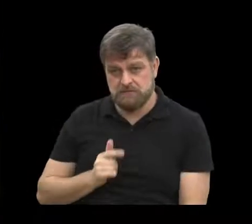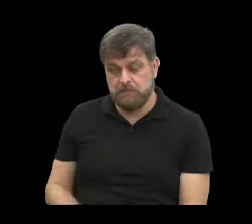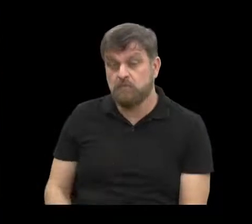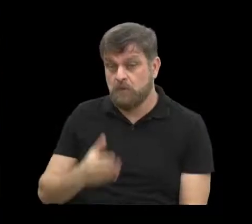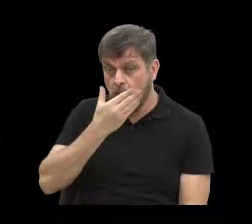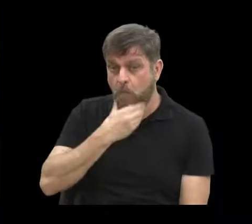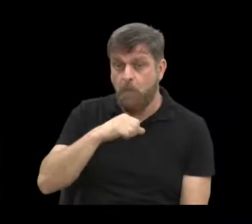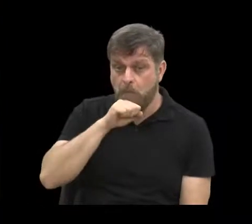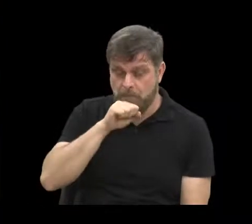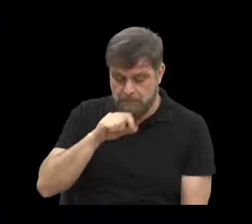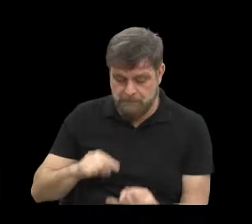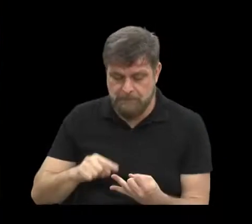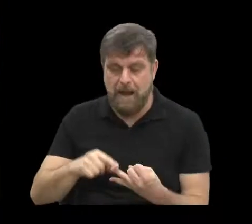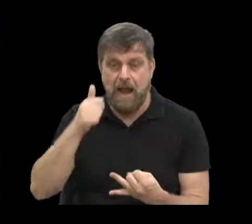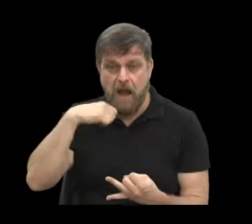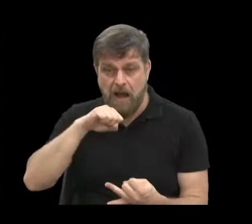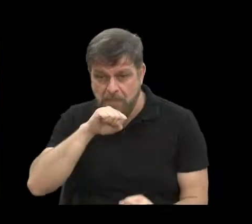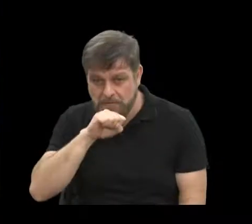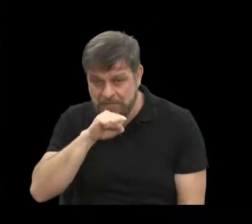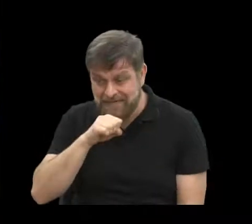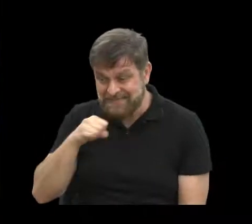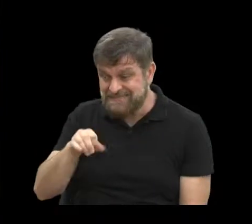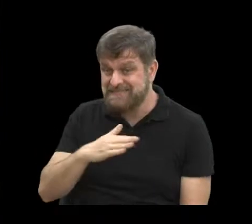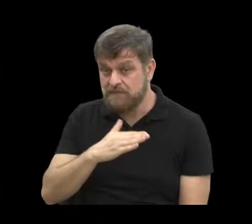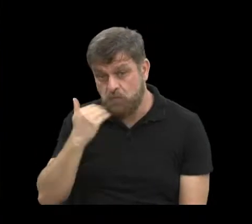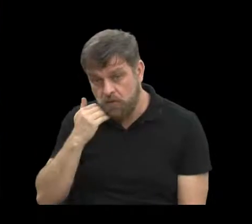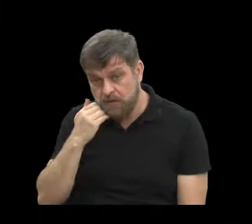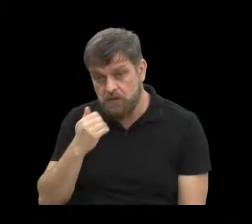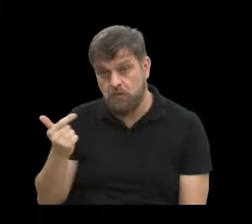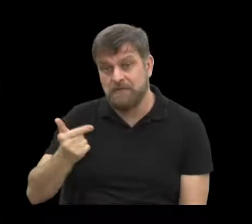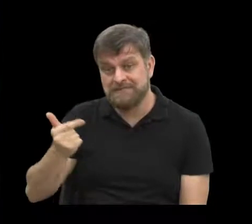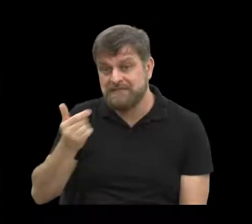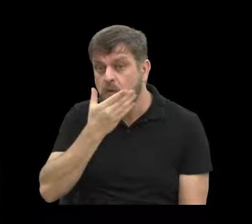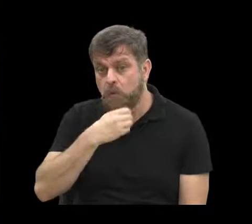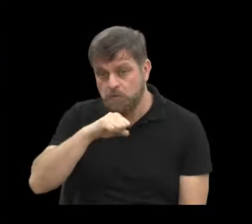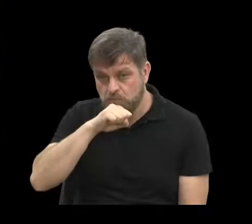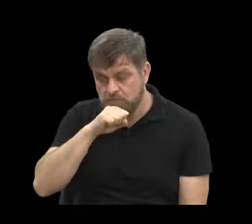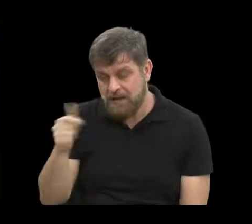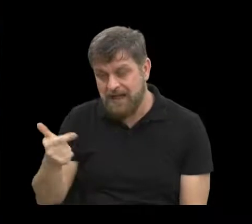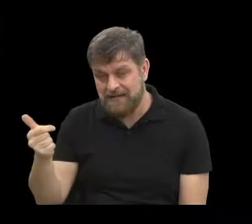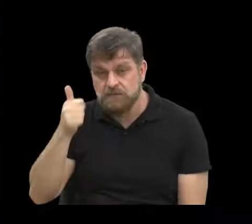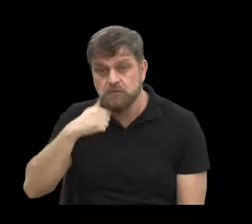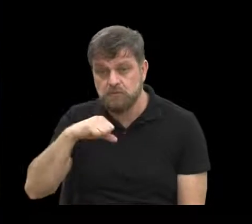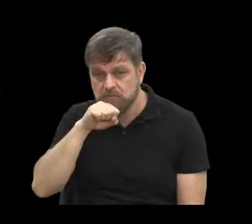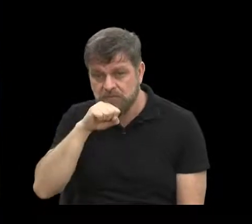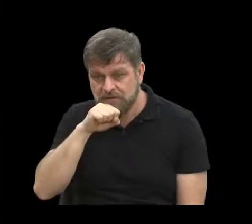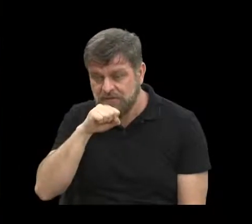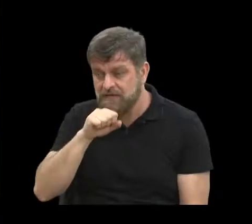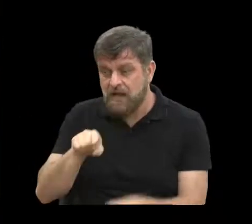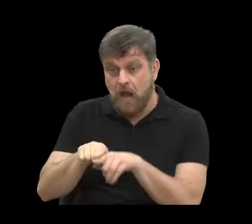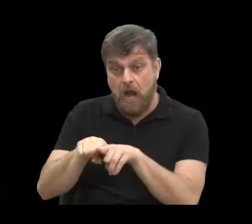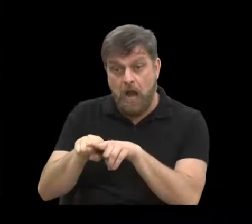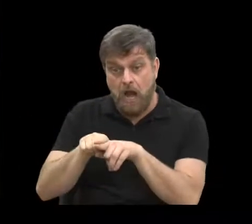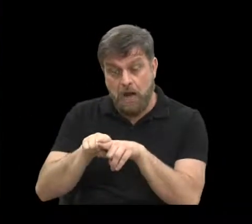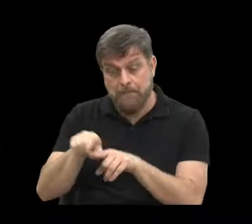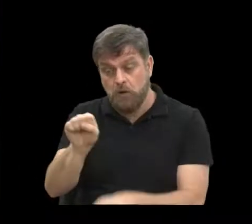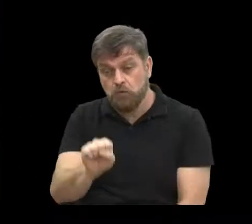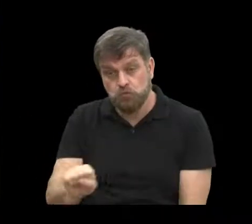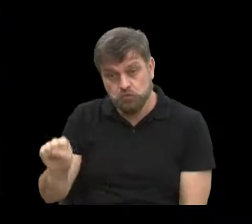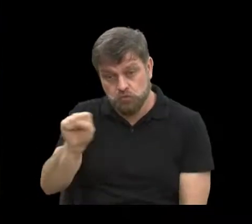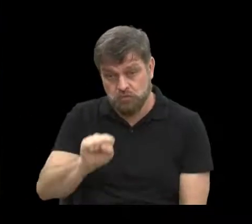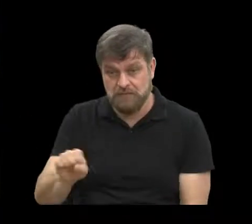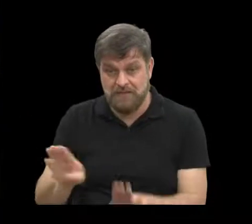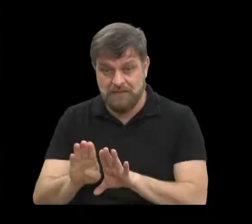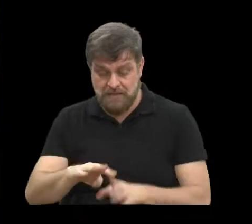pais, na ausência de um deles, madrasta ou padrasto, os irmãos solteiros, os filhos e